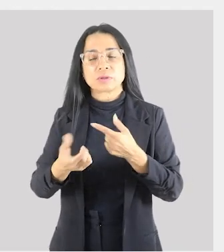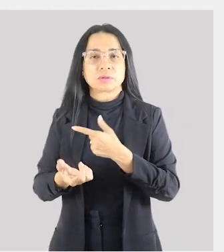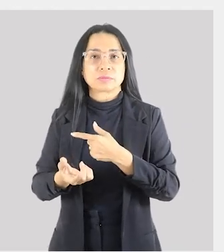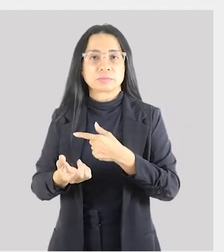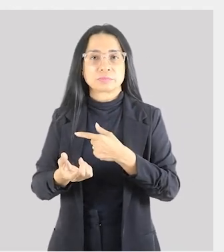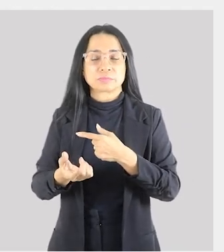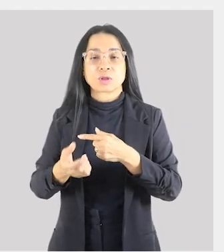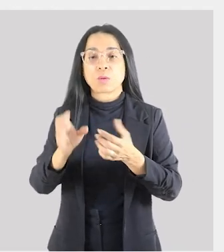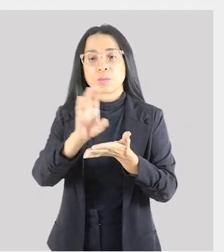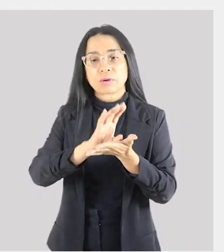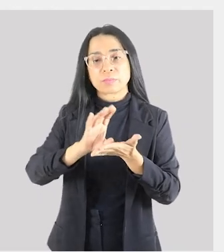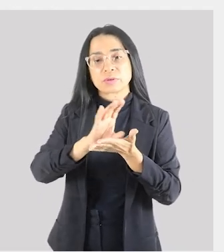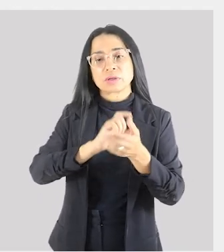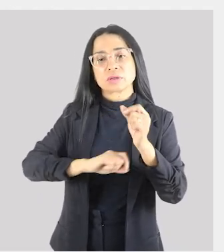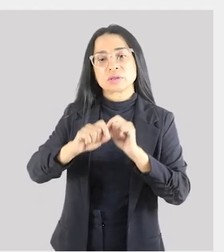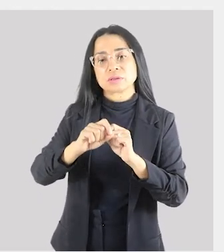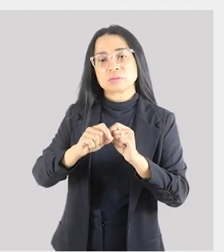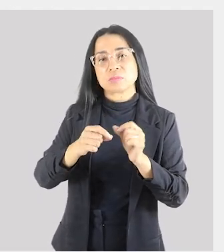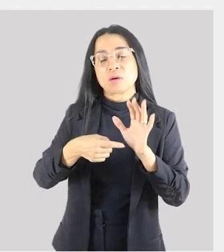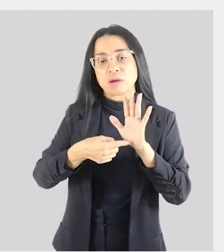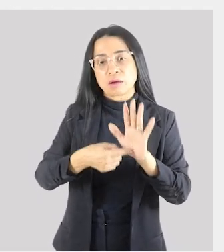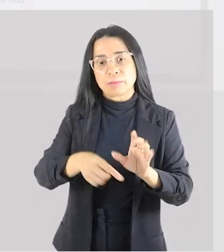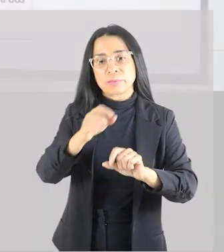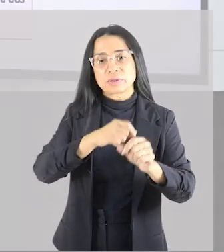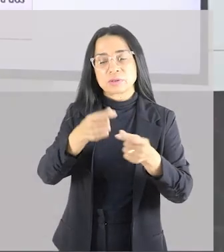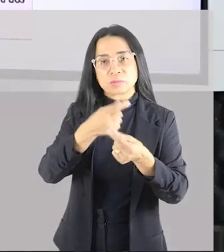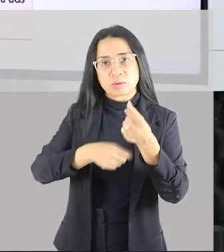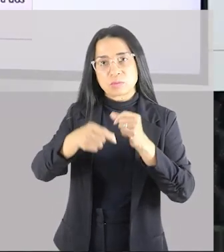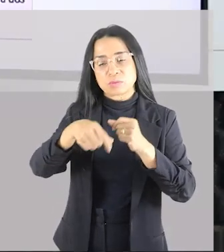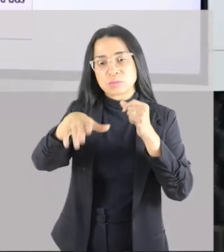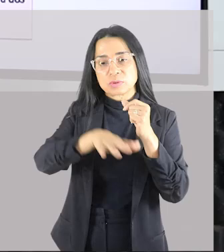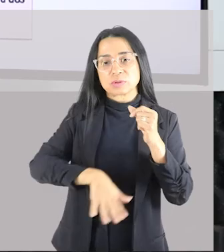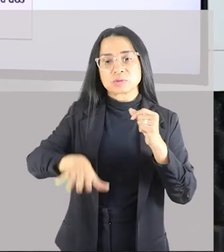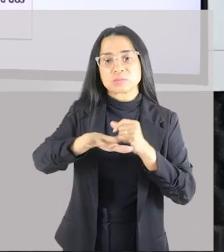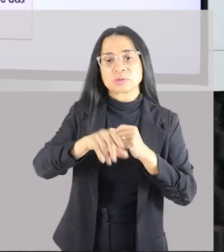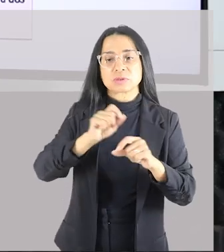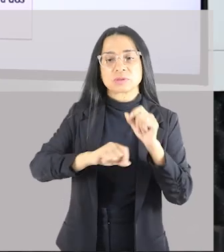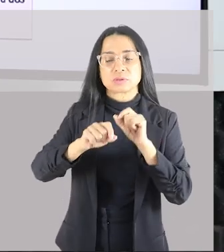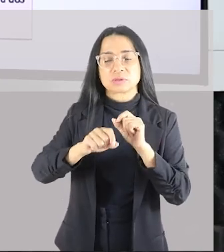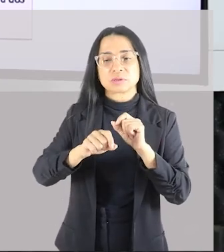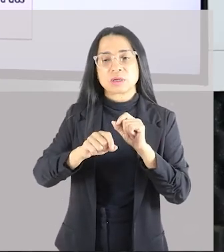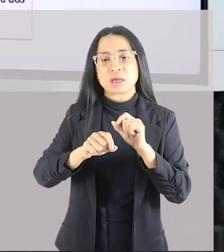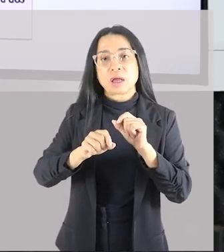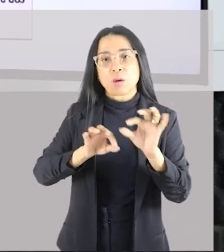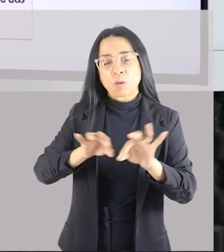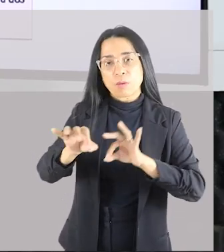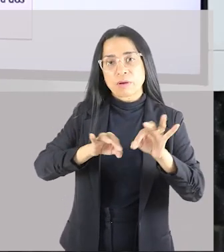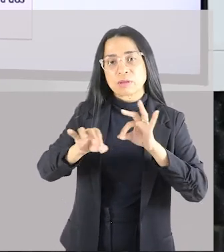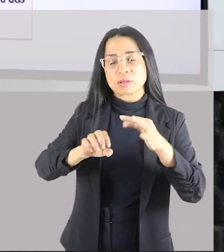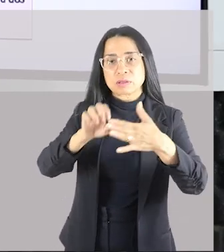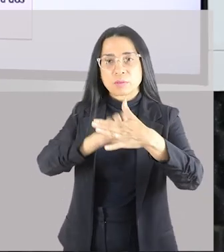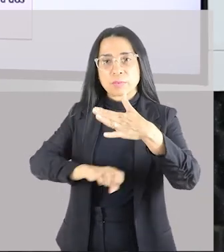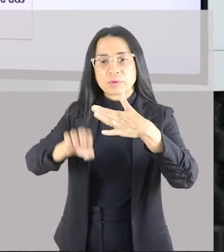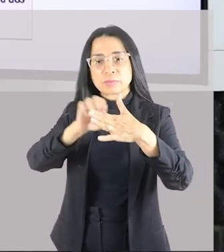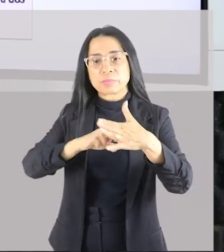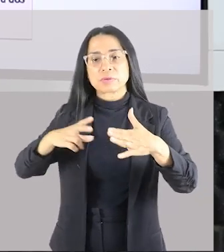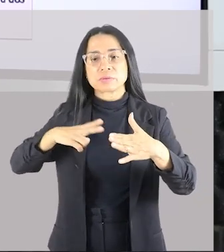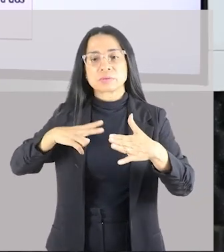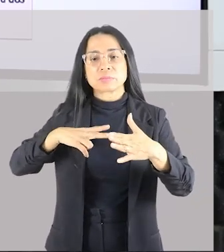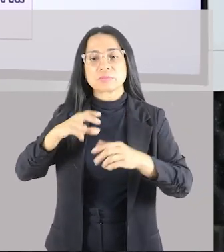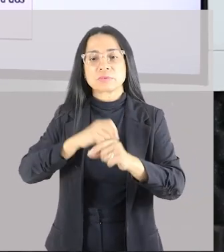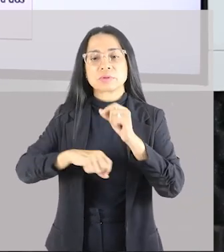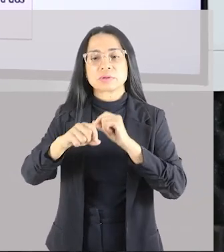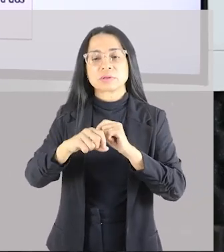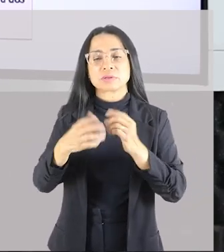por empresas particulares, e esse processo a gente denomina como privatização da economia, ou seja, os